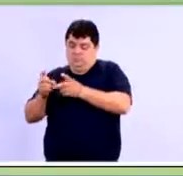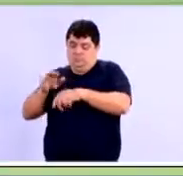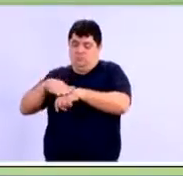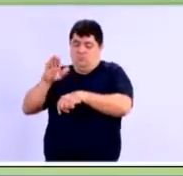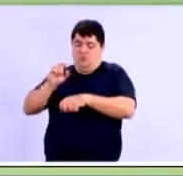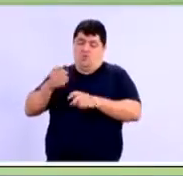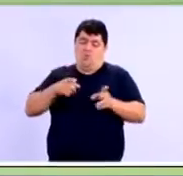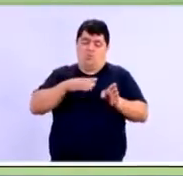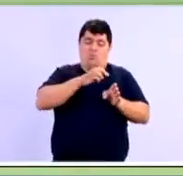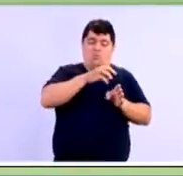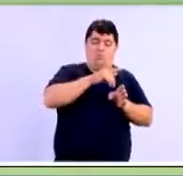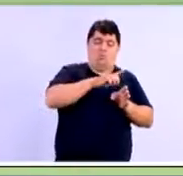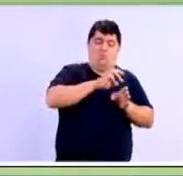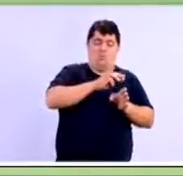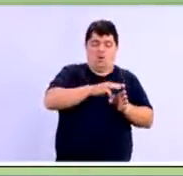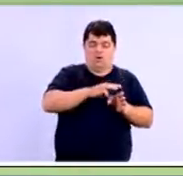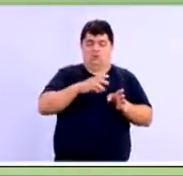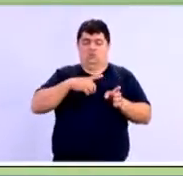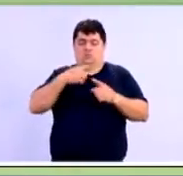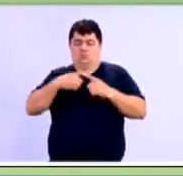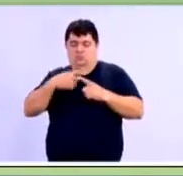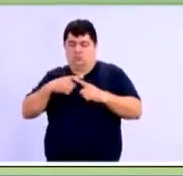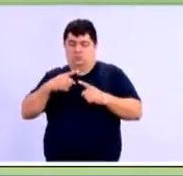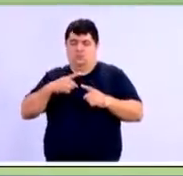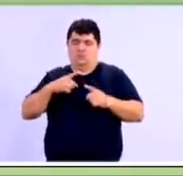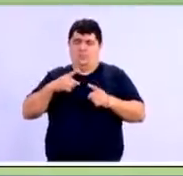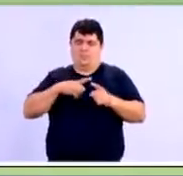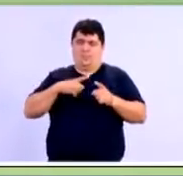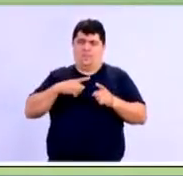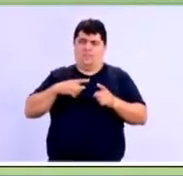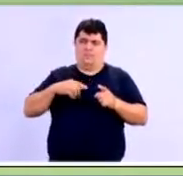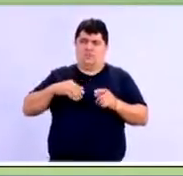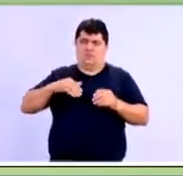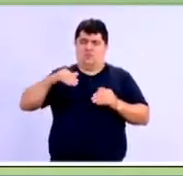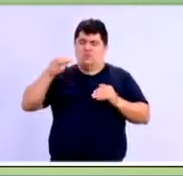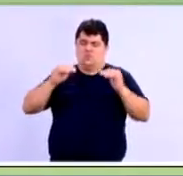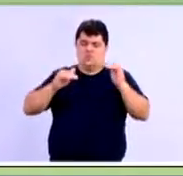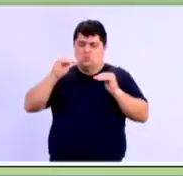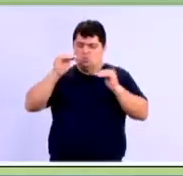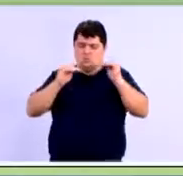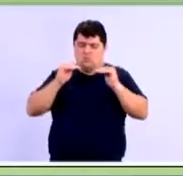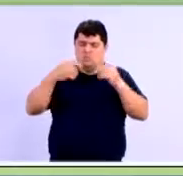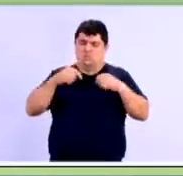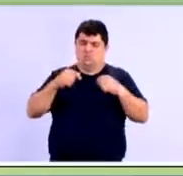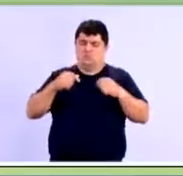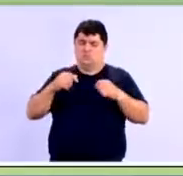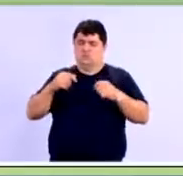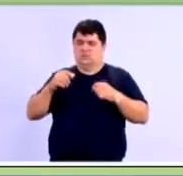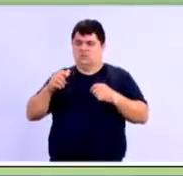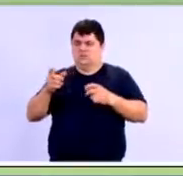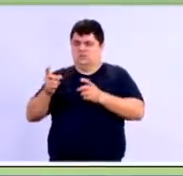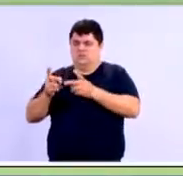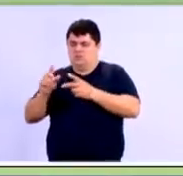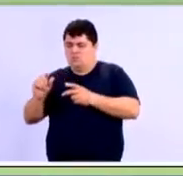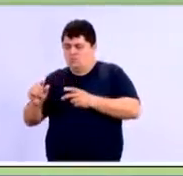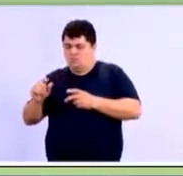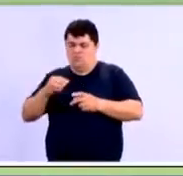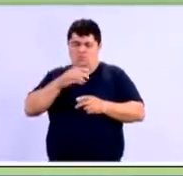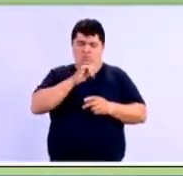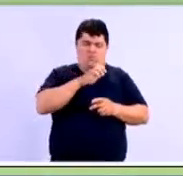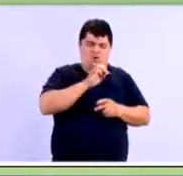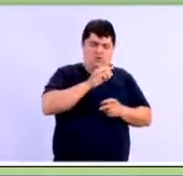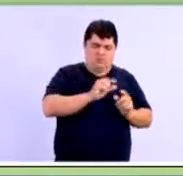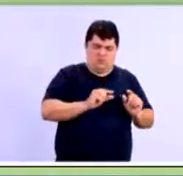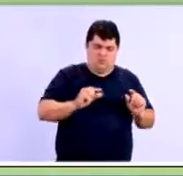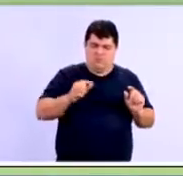não estabeleceu nem um giro muito alto, nem uma margem muito alta. Se o giro é pequeno e a margem é pequena,